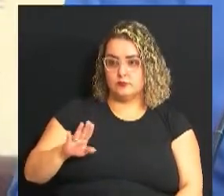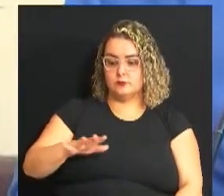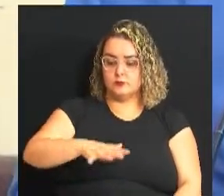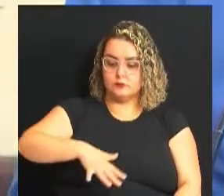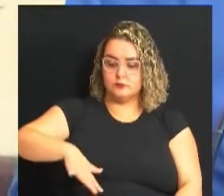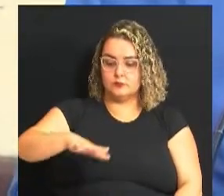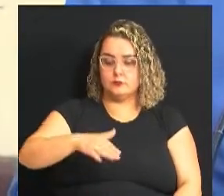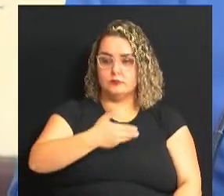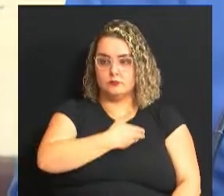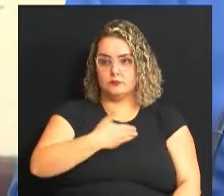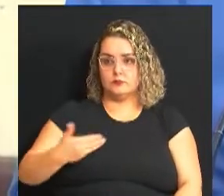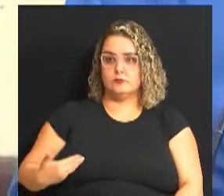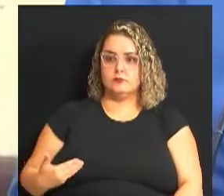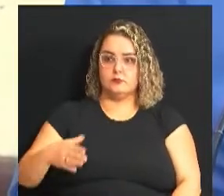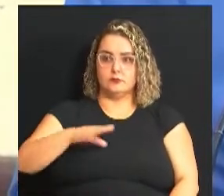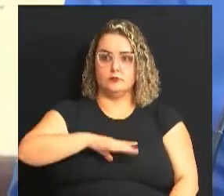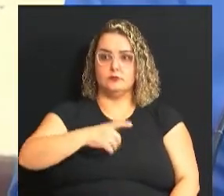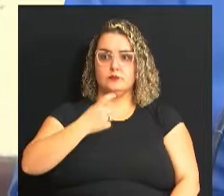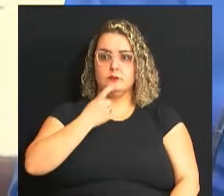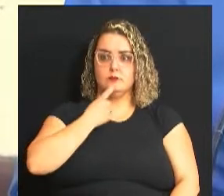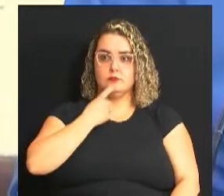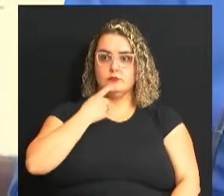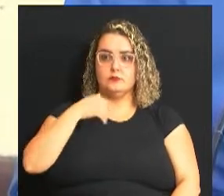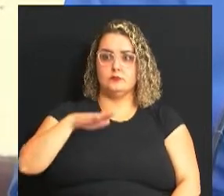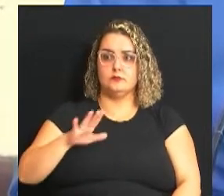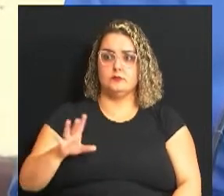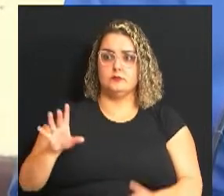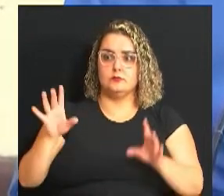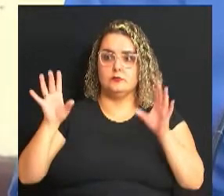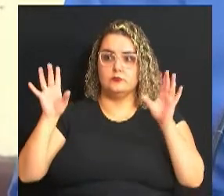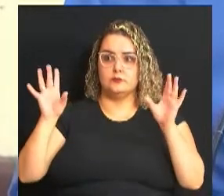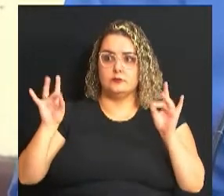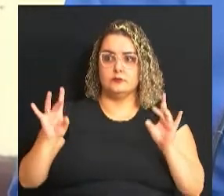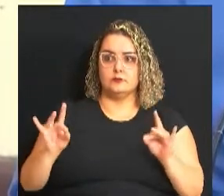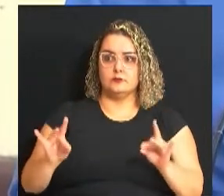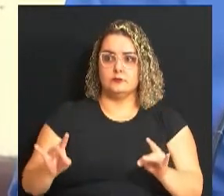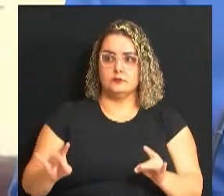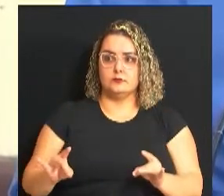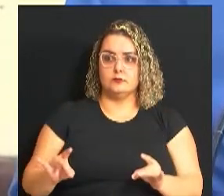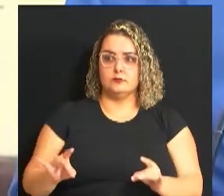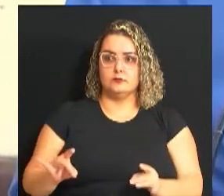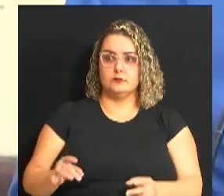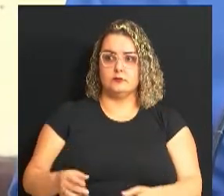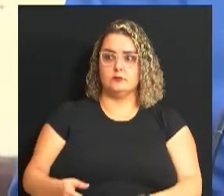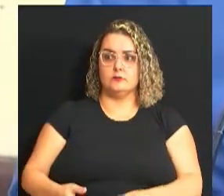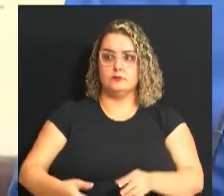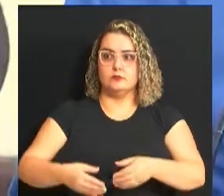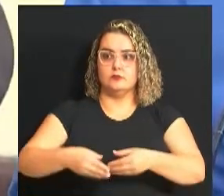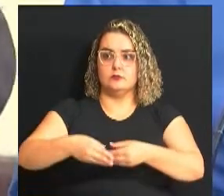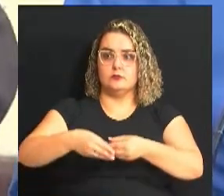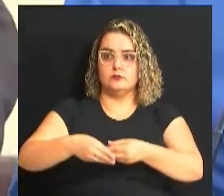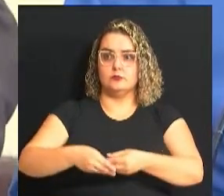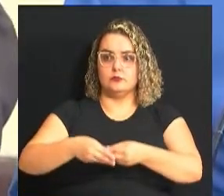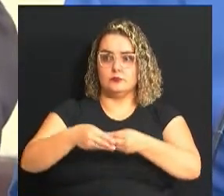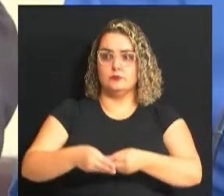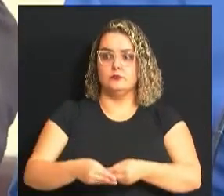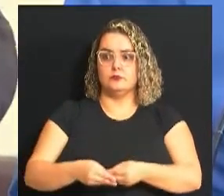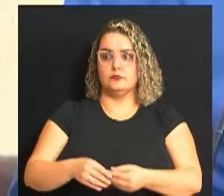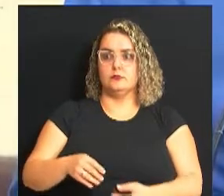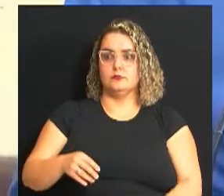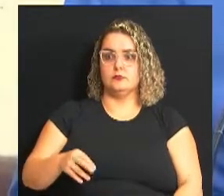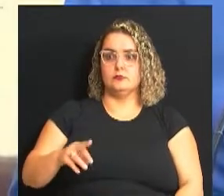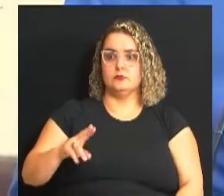públicas municipais e da outras providências. Cumprimentar mais uma vez o secretário, o Wagner, o